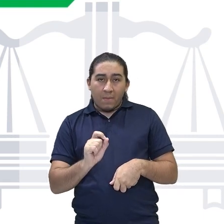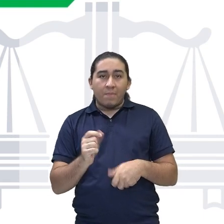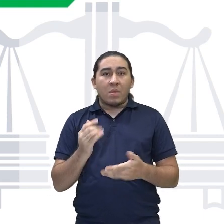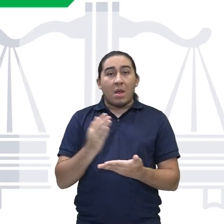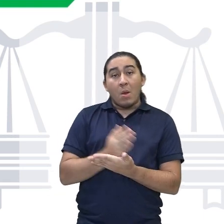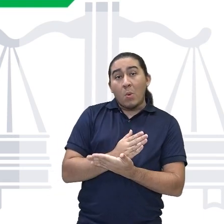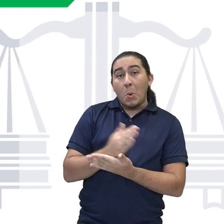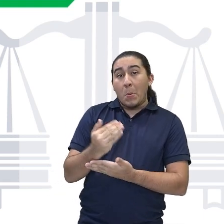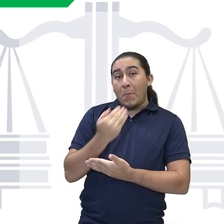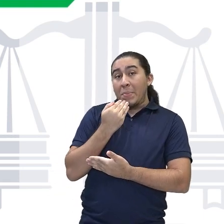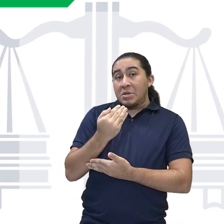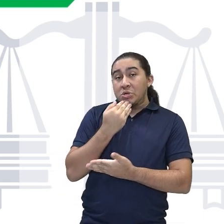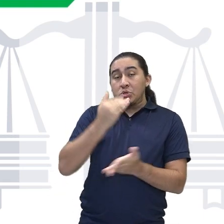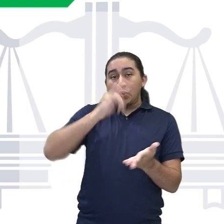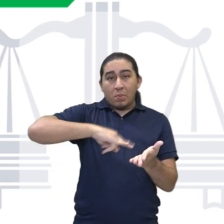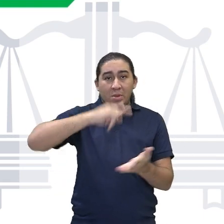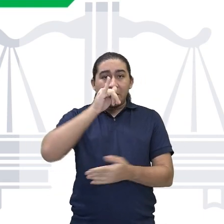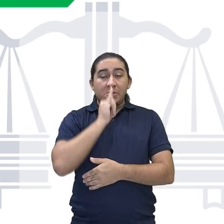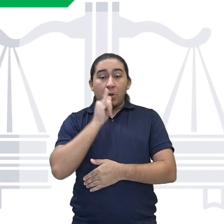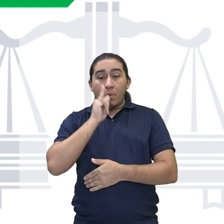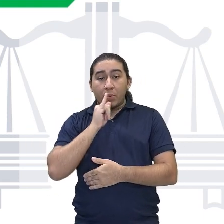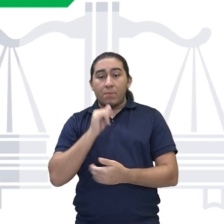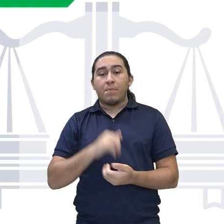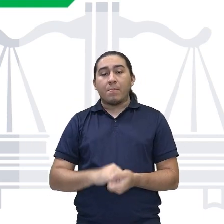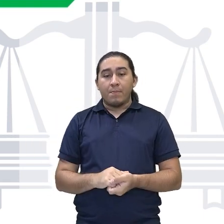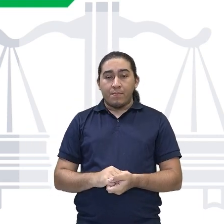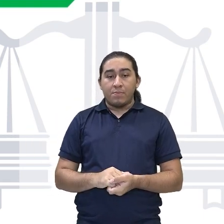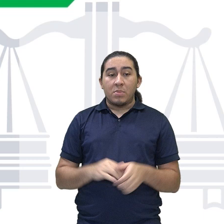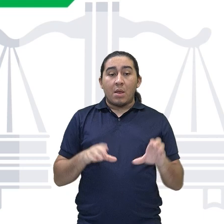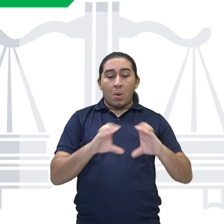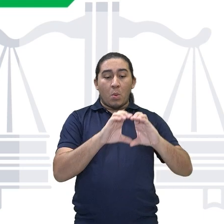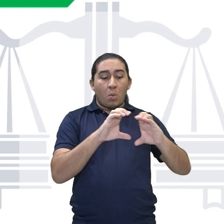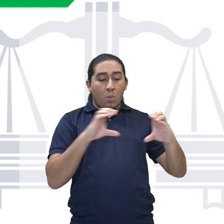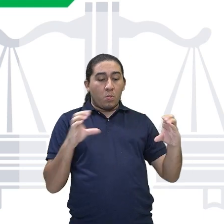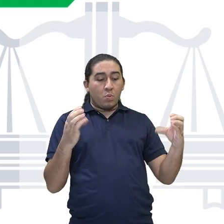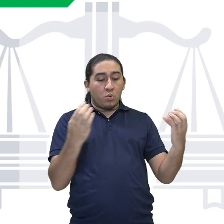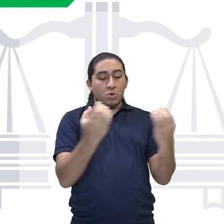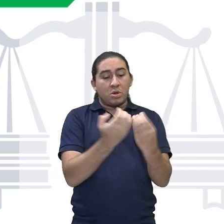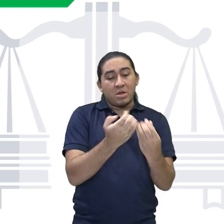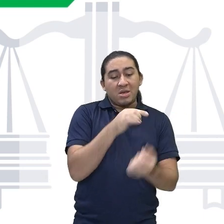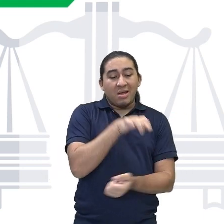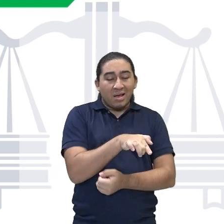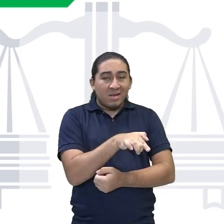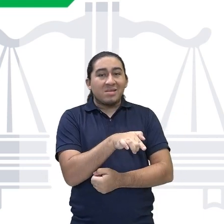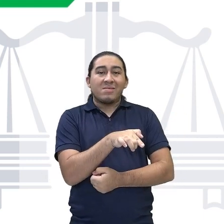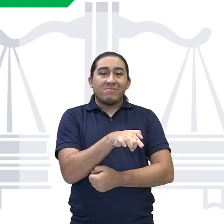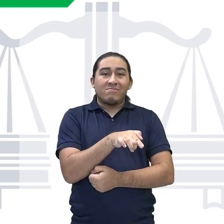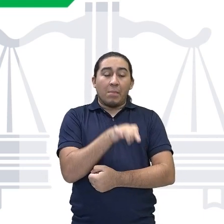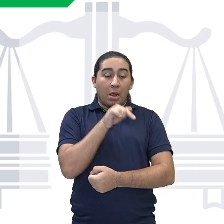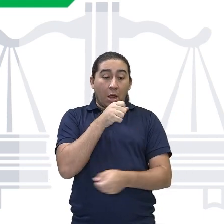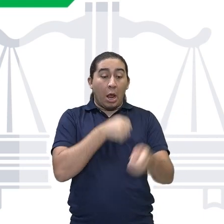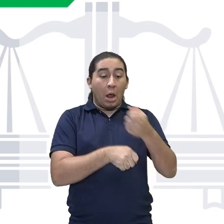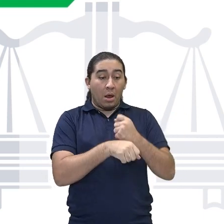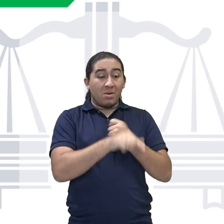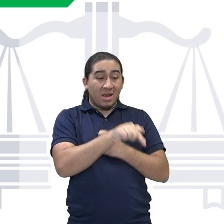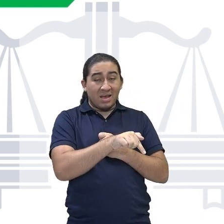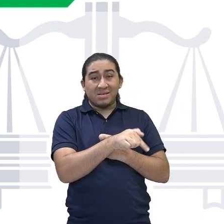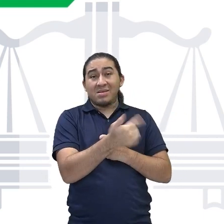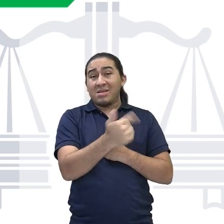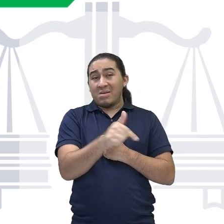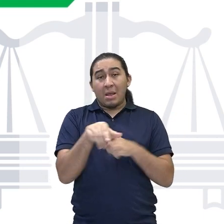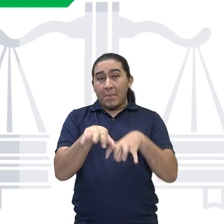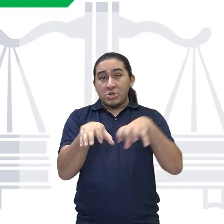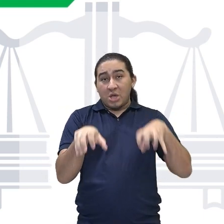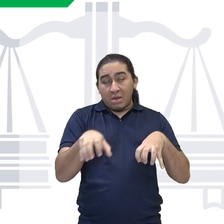algumas solicitações que, por exemplo, a certa comunidade não vai mais usar esse ano e a gente pode mandar para